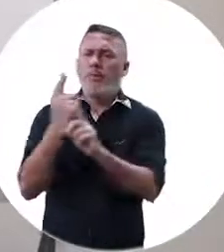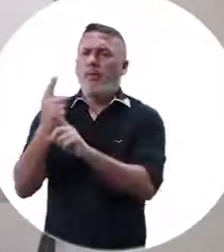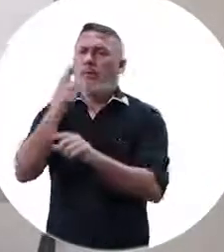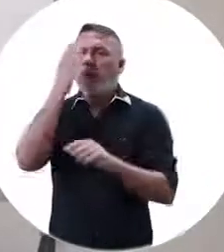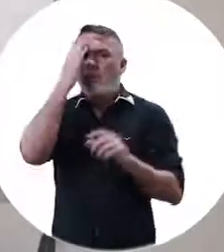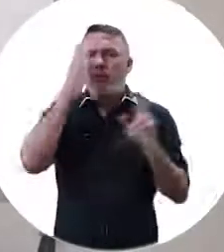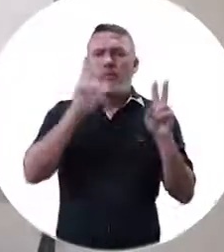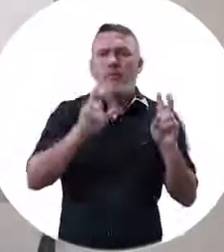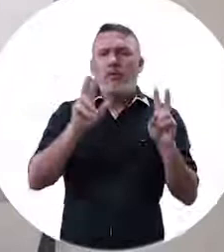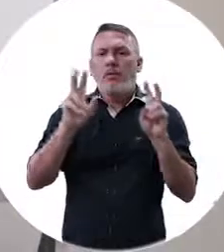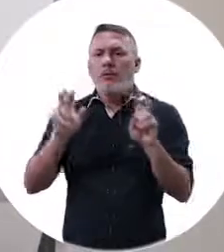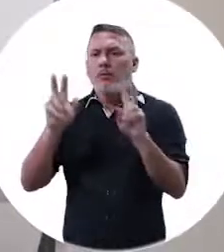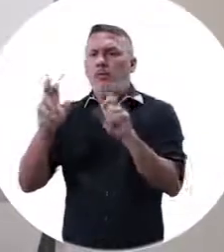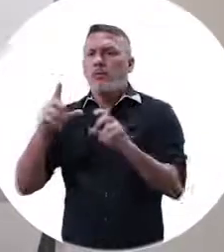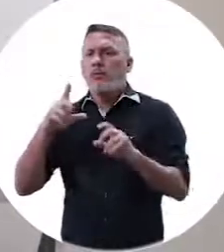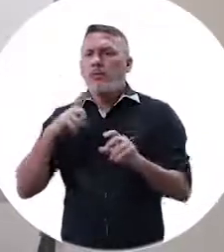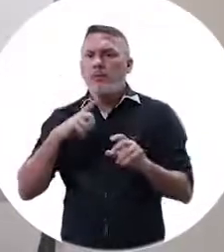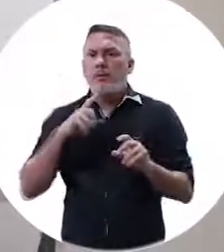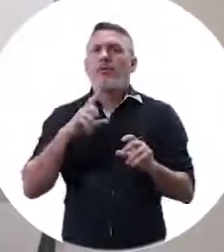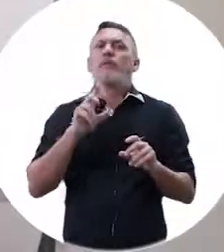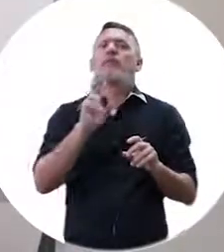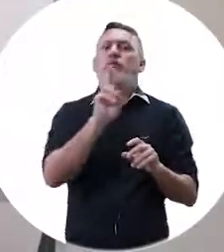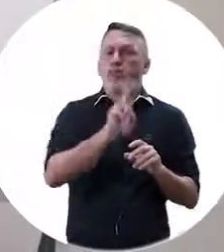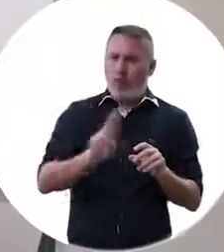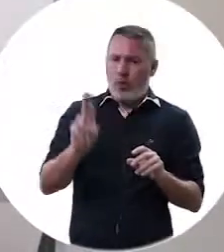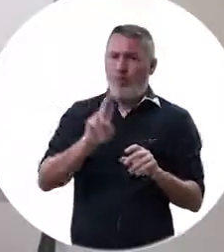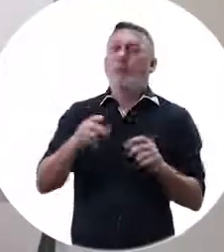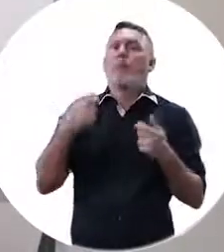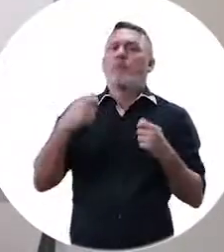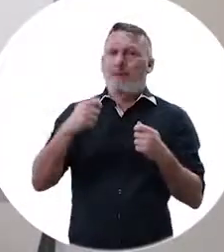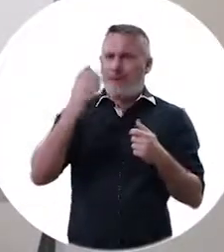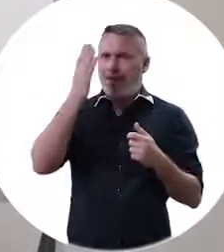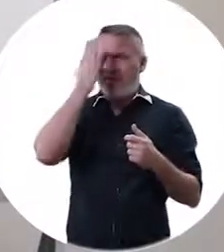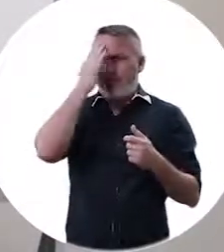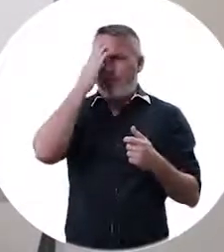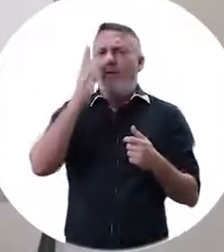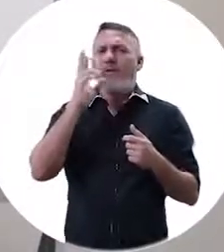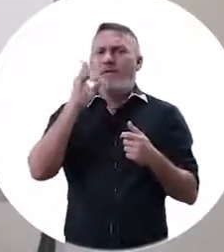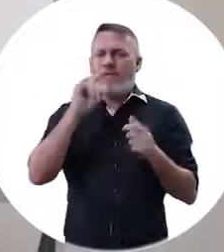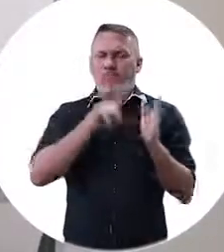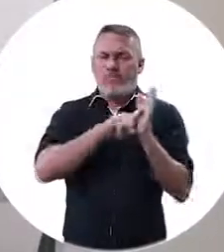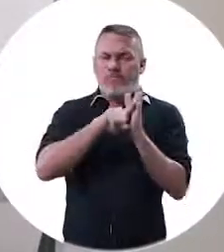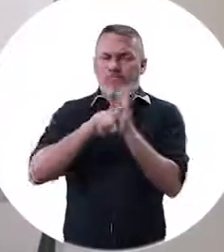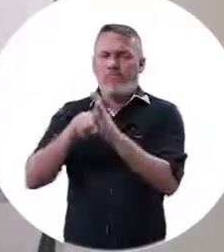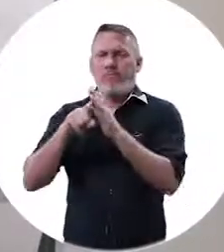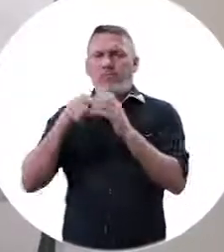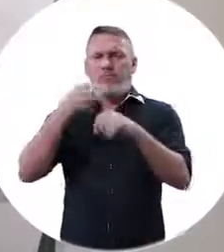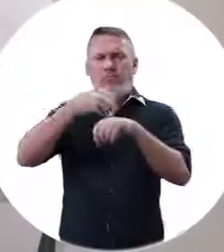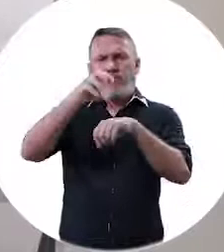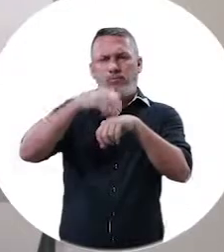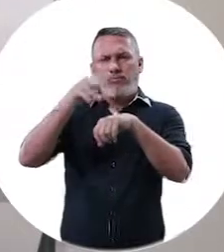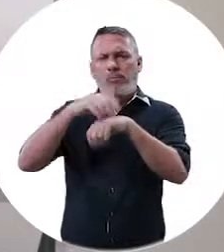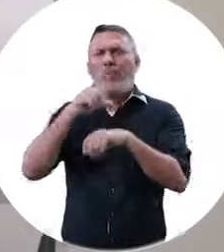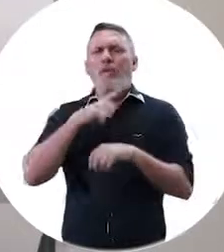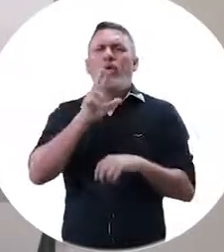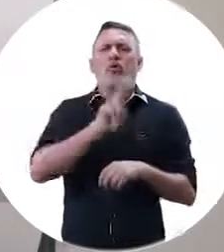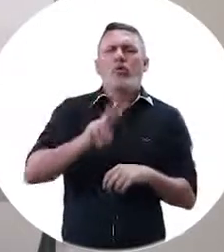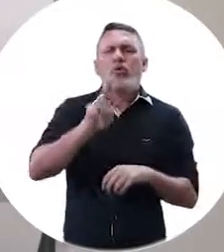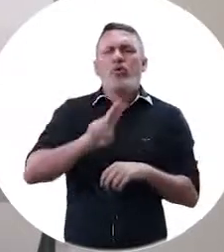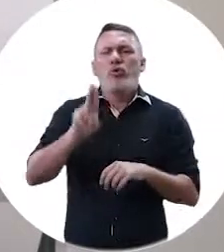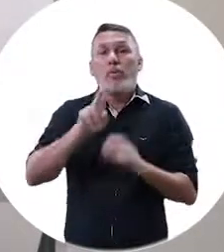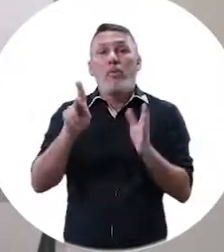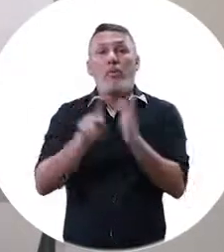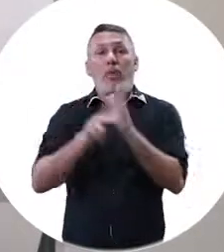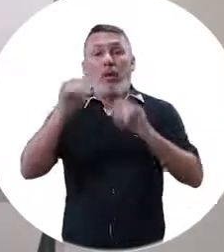Algo associado à nomenclatura de algumas funções orgânicas são necessárias, por isso que a gente vai fazer uma varredura em todas as